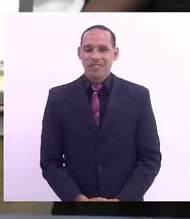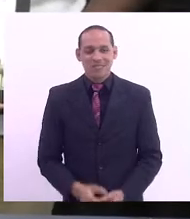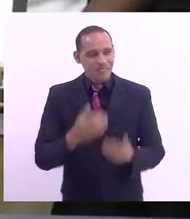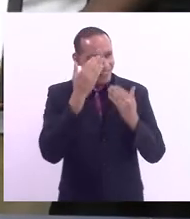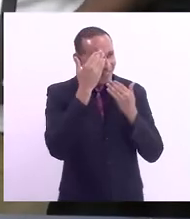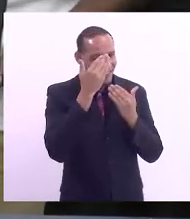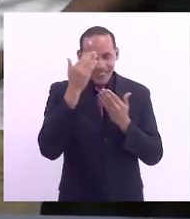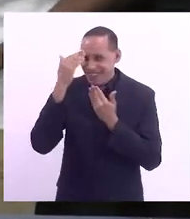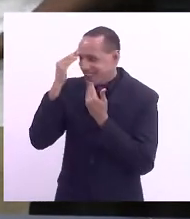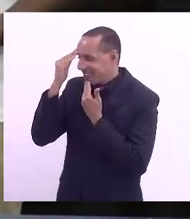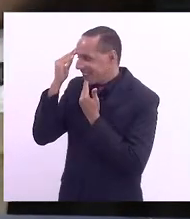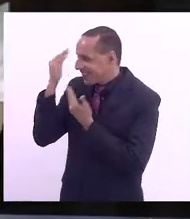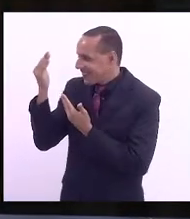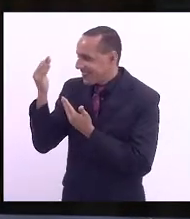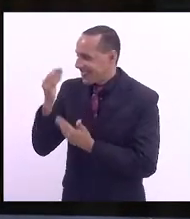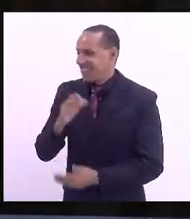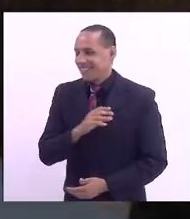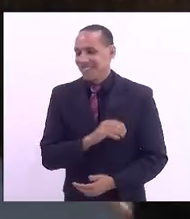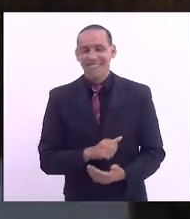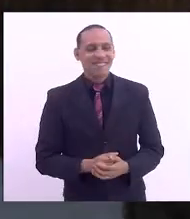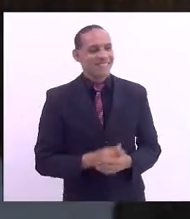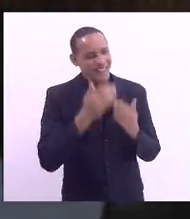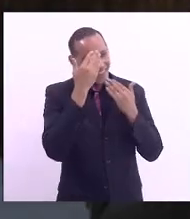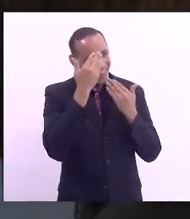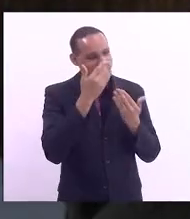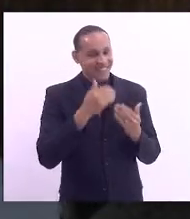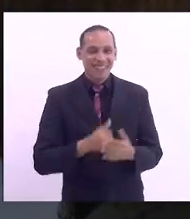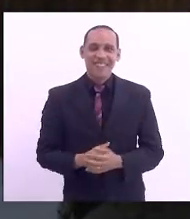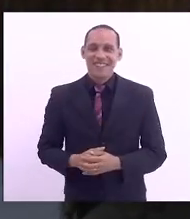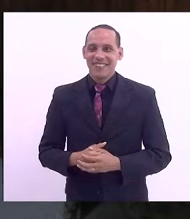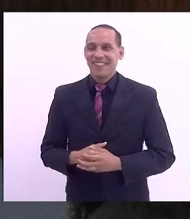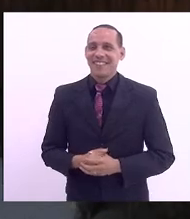Obrigada, obrigada, meus queridos. Muito obrigada.